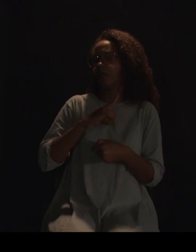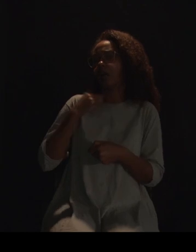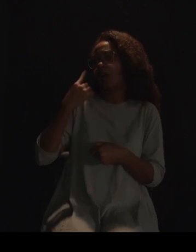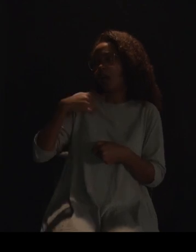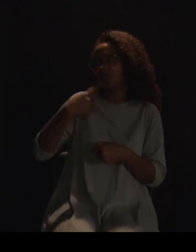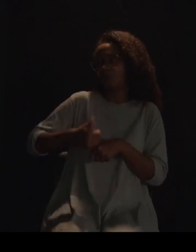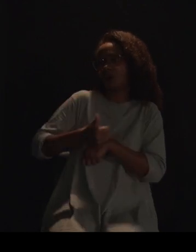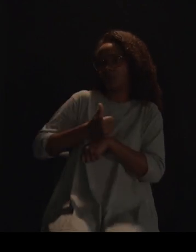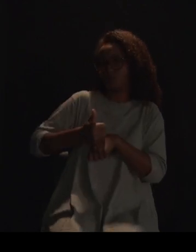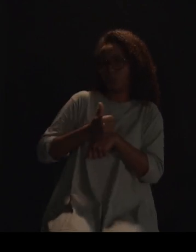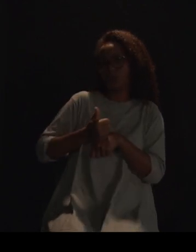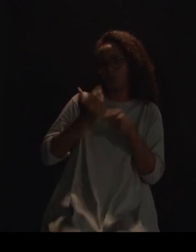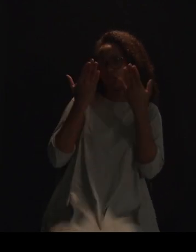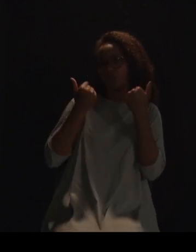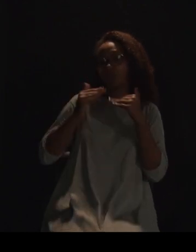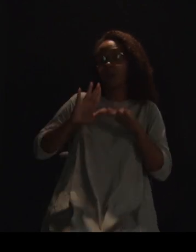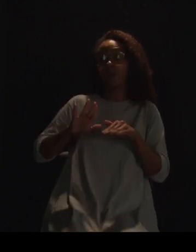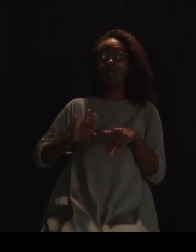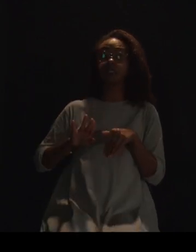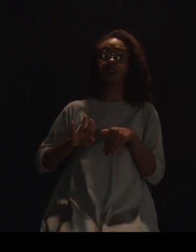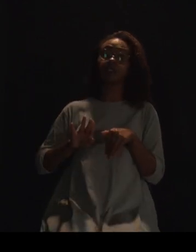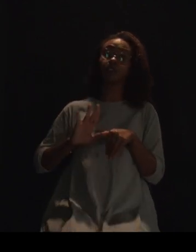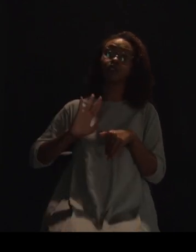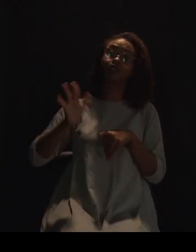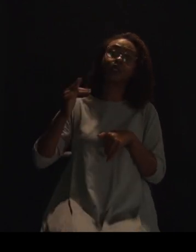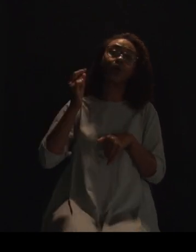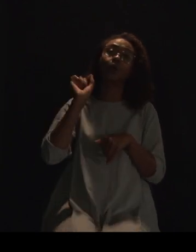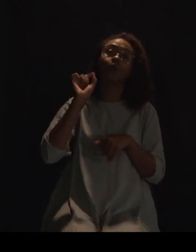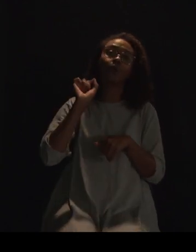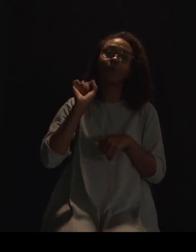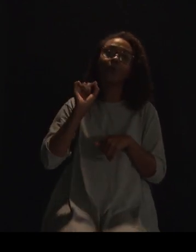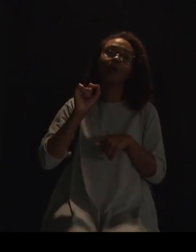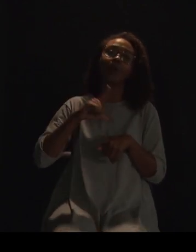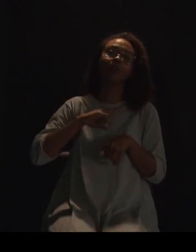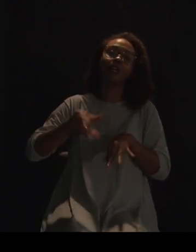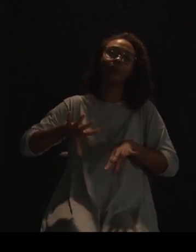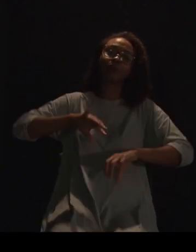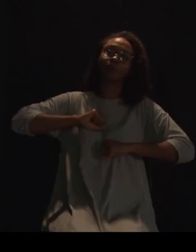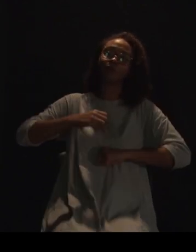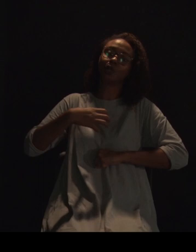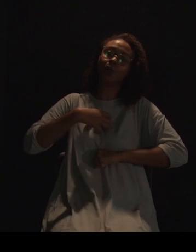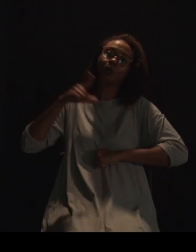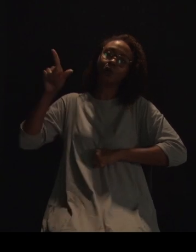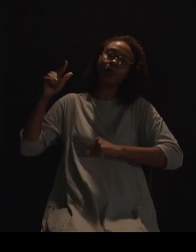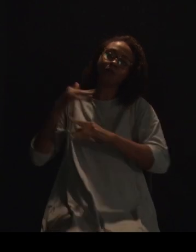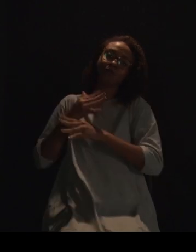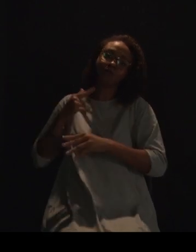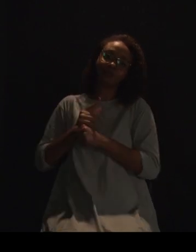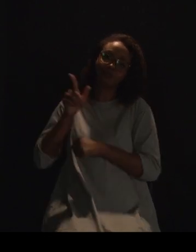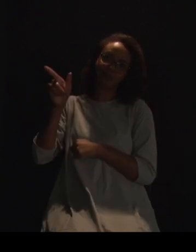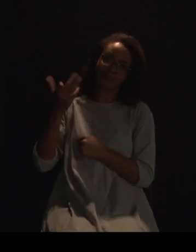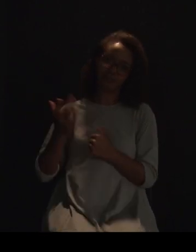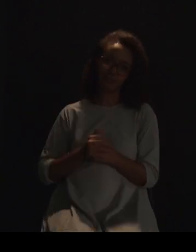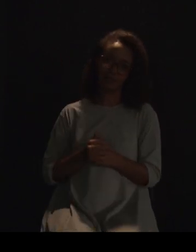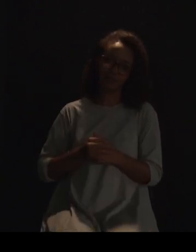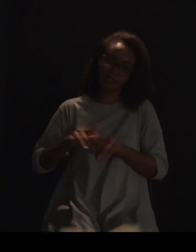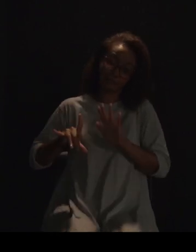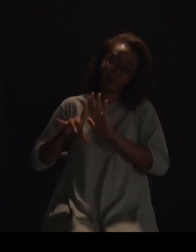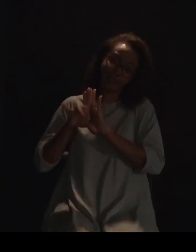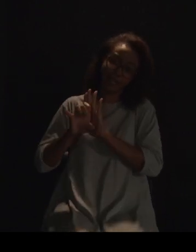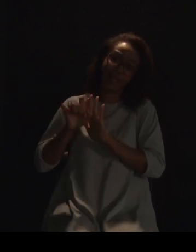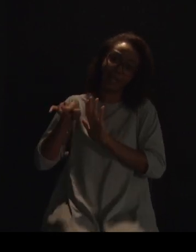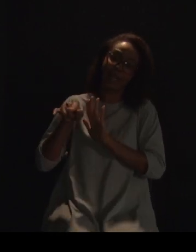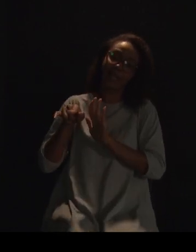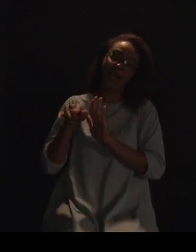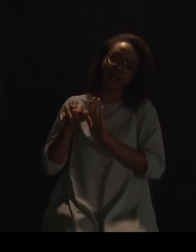formados dentro dessa ótica da cidade né é onde na verdade a lei tem mais é ter